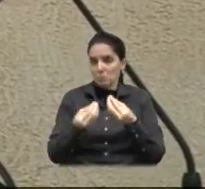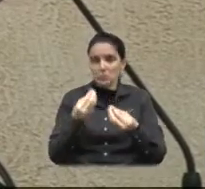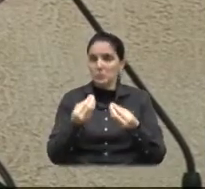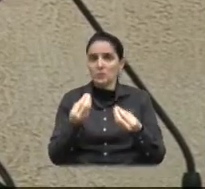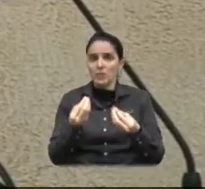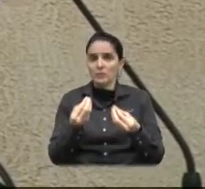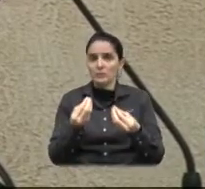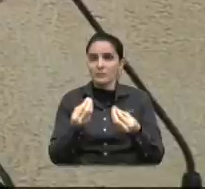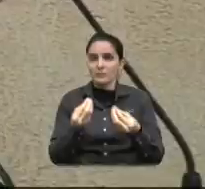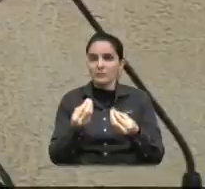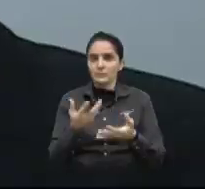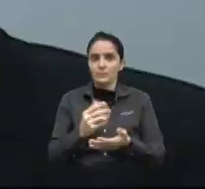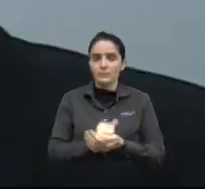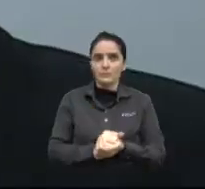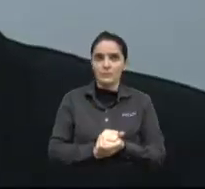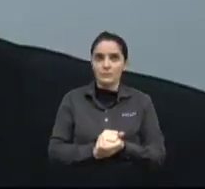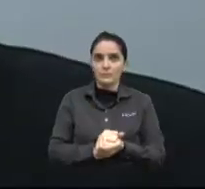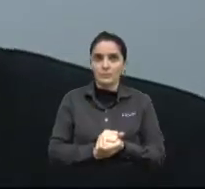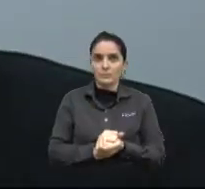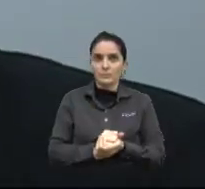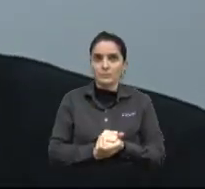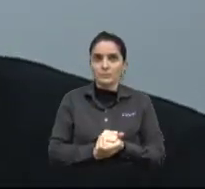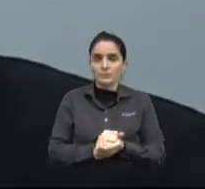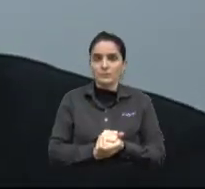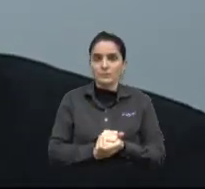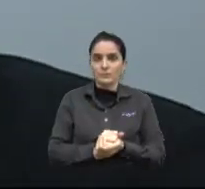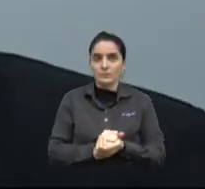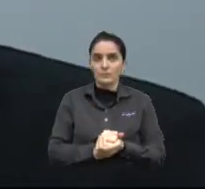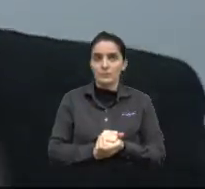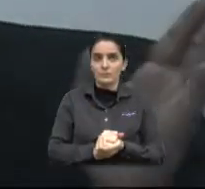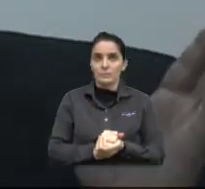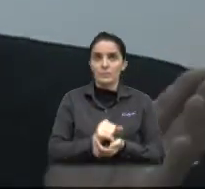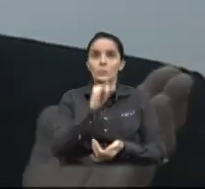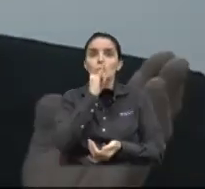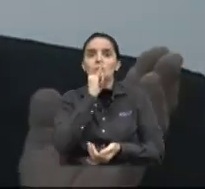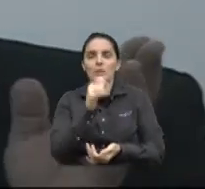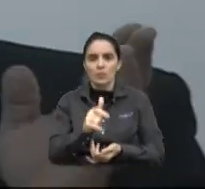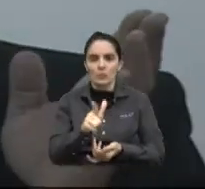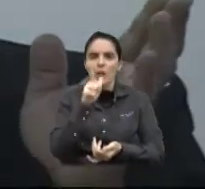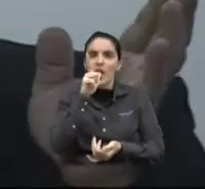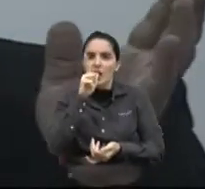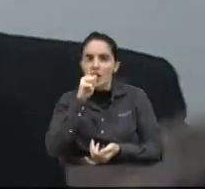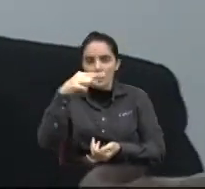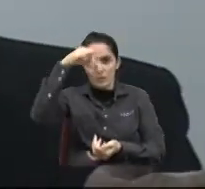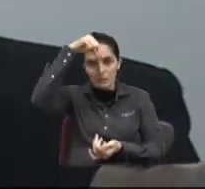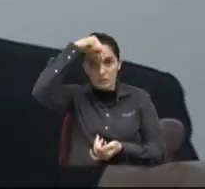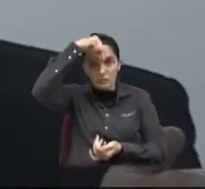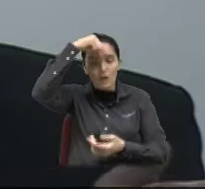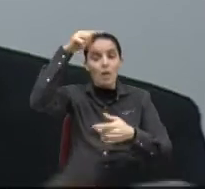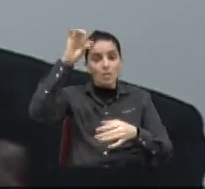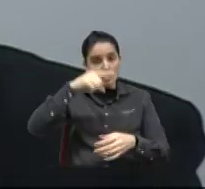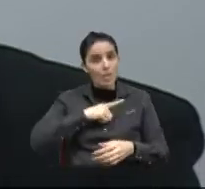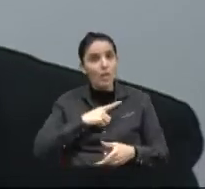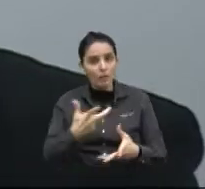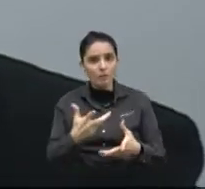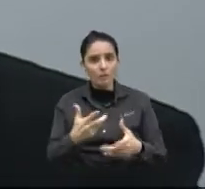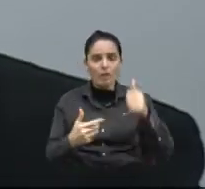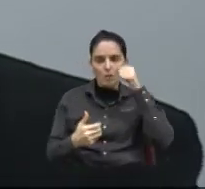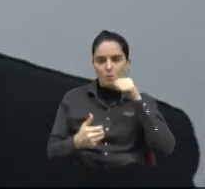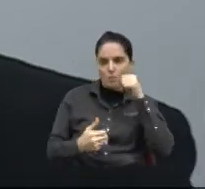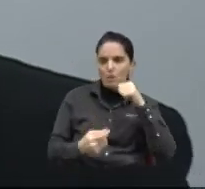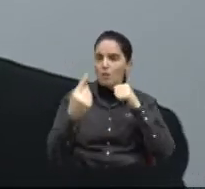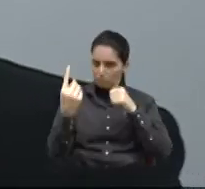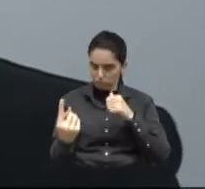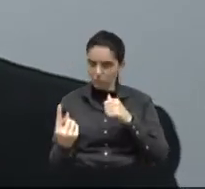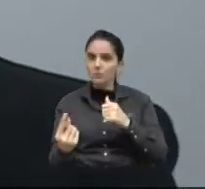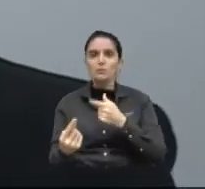né a pessoa vai lá fazer suas necessidades não vejo a mulher venceu o homem tem